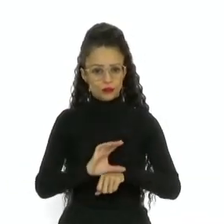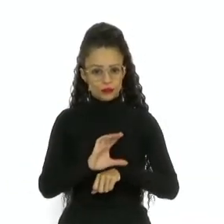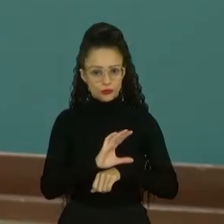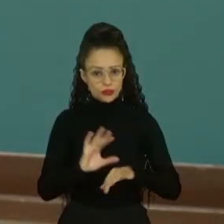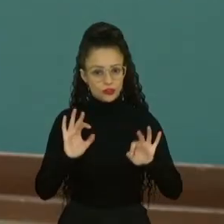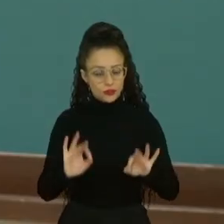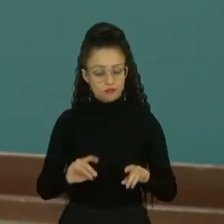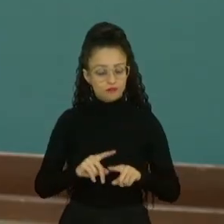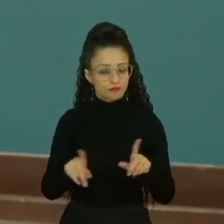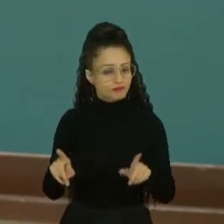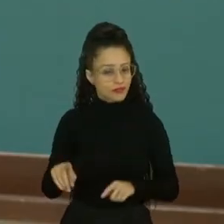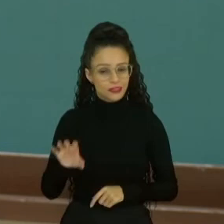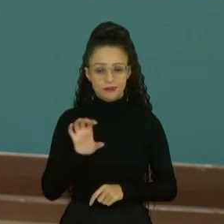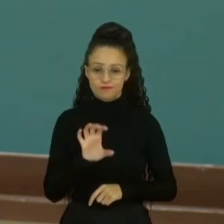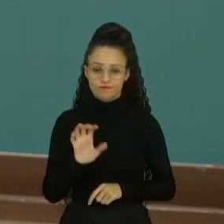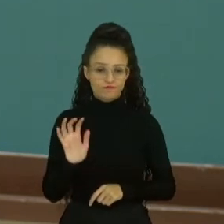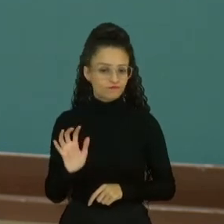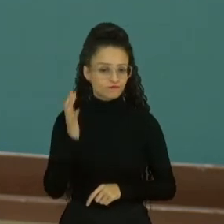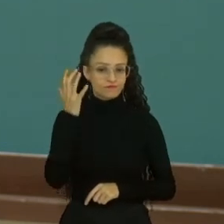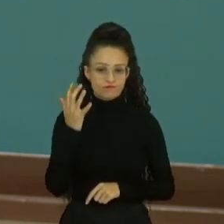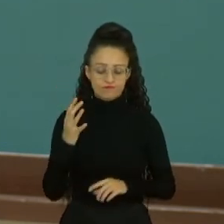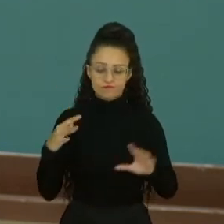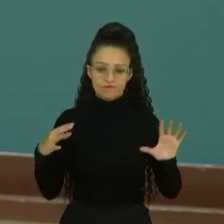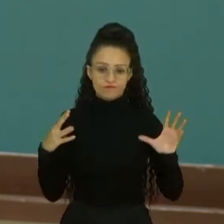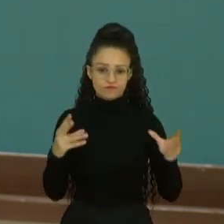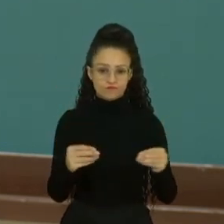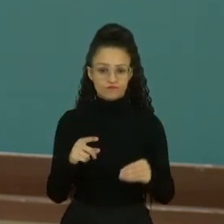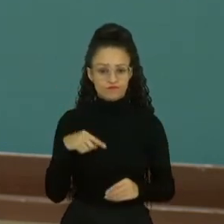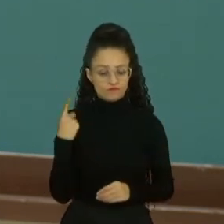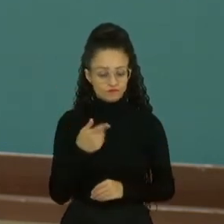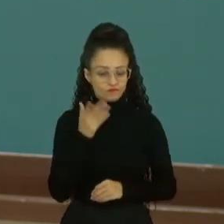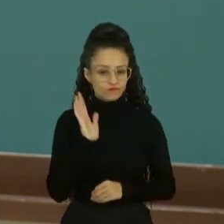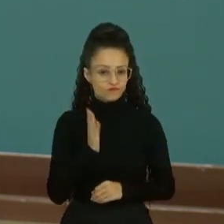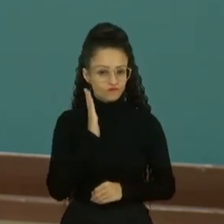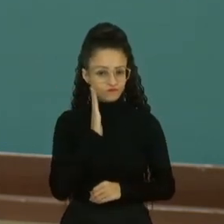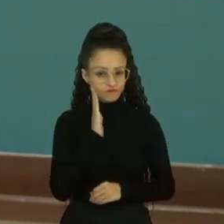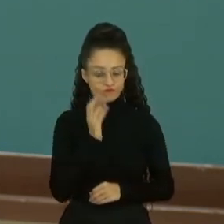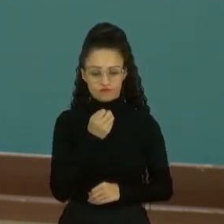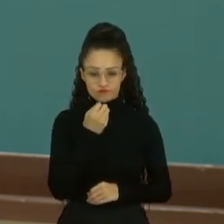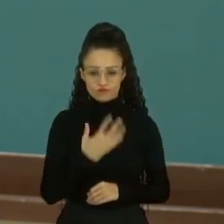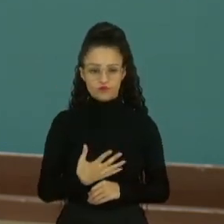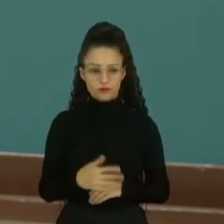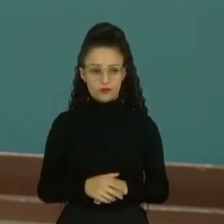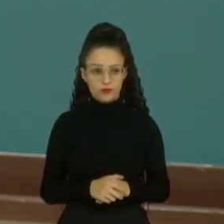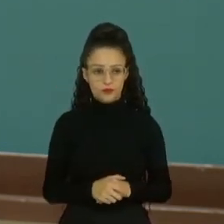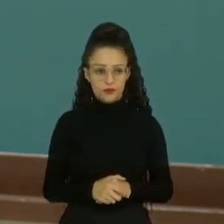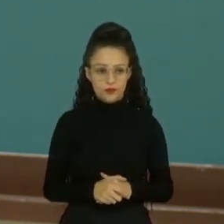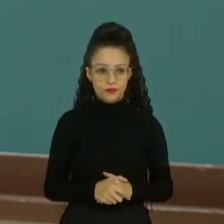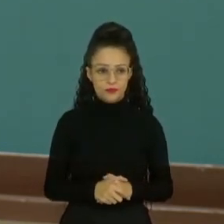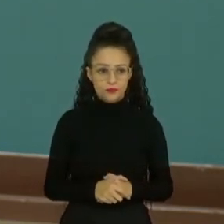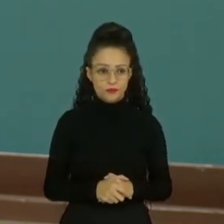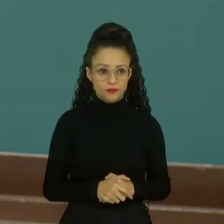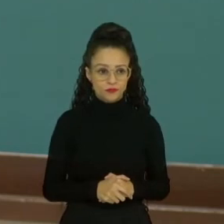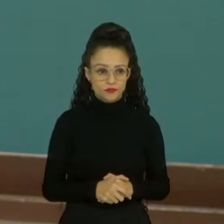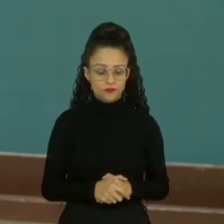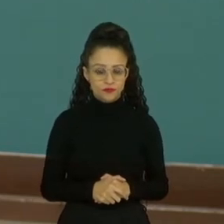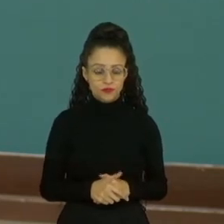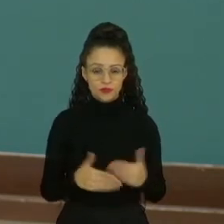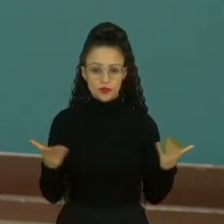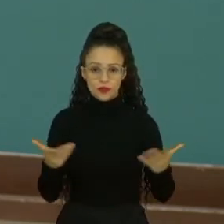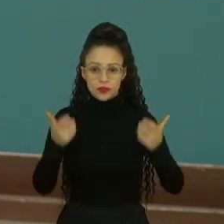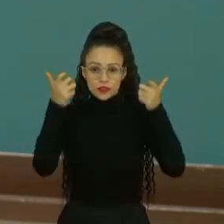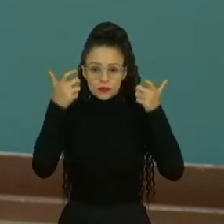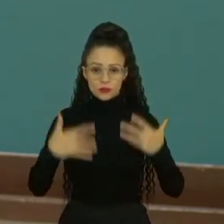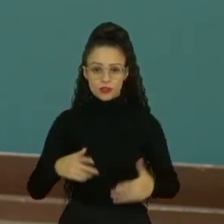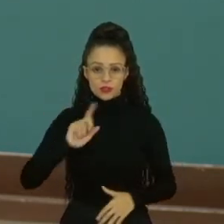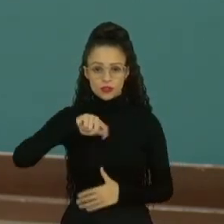né? Mas nem sempre é assim como todos nós já sabemos, tá bom? Beleza? Agora falando